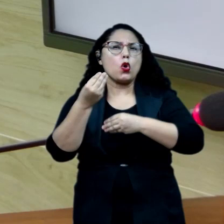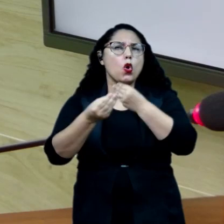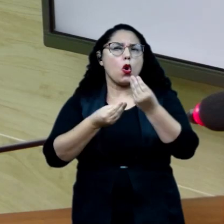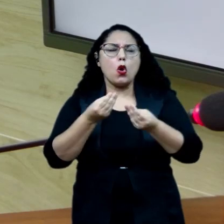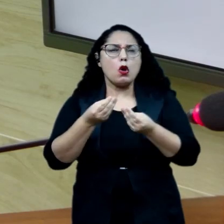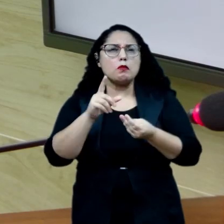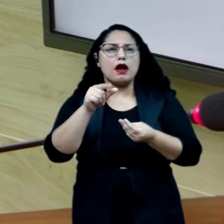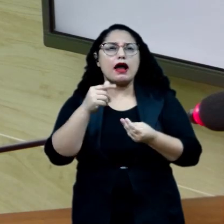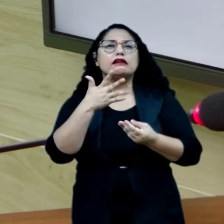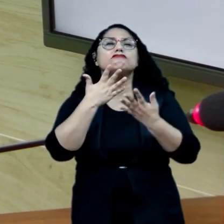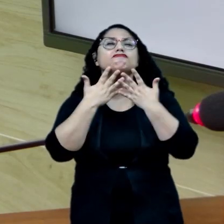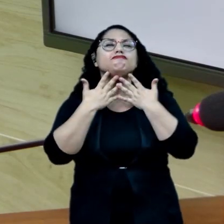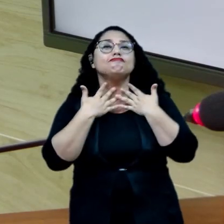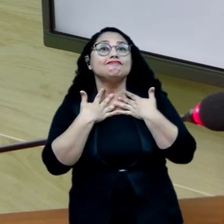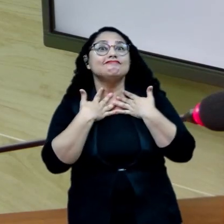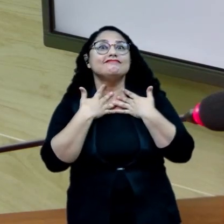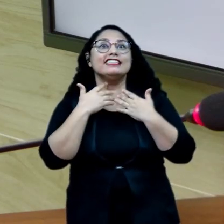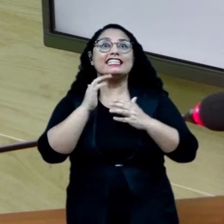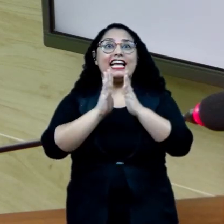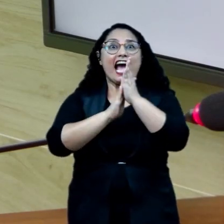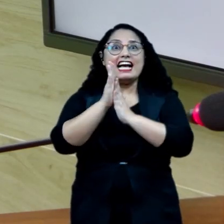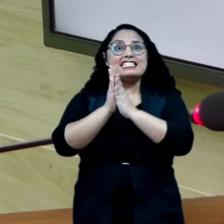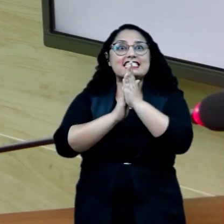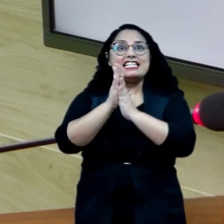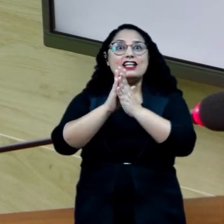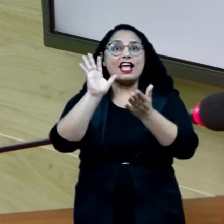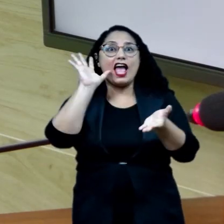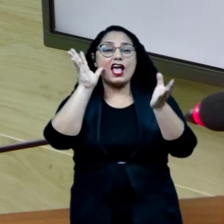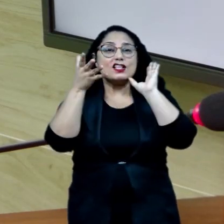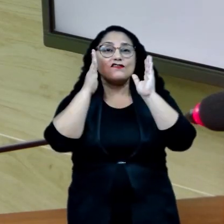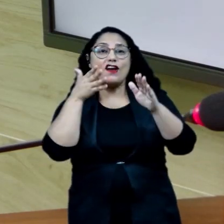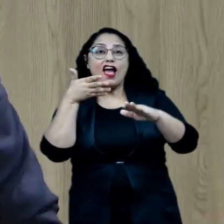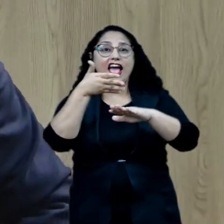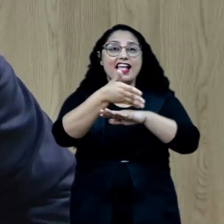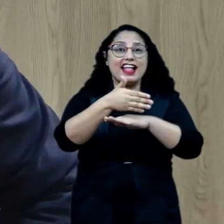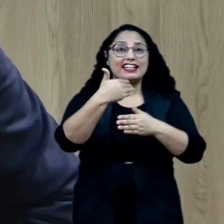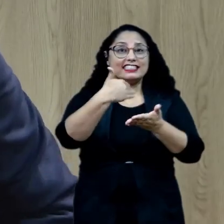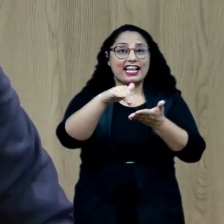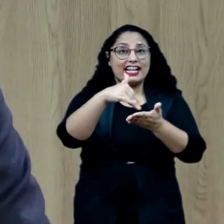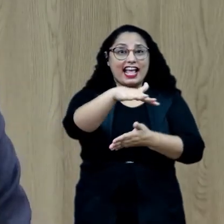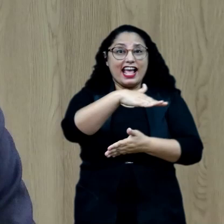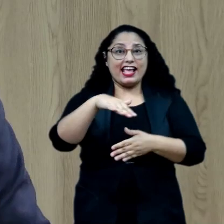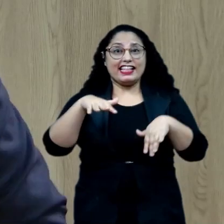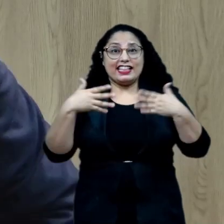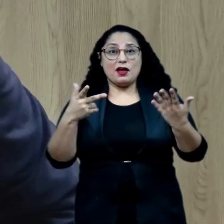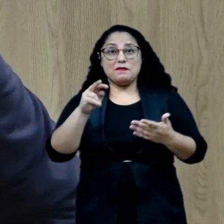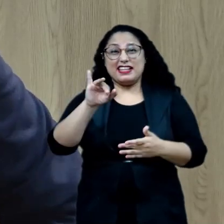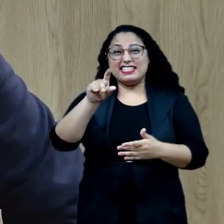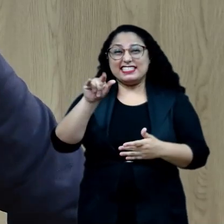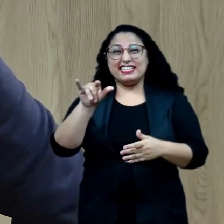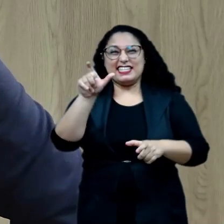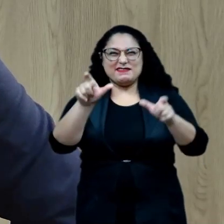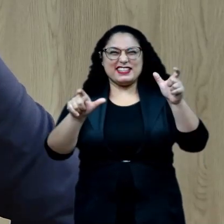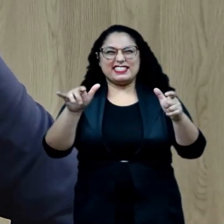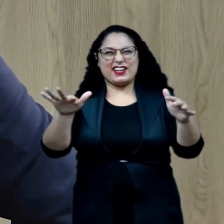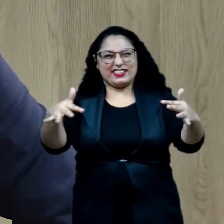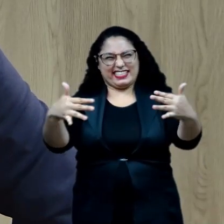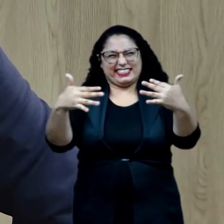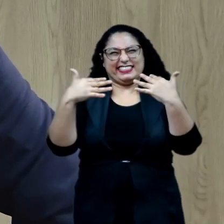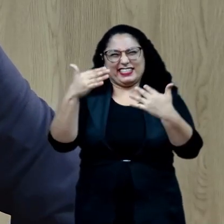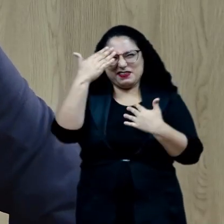as suas vontades, os seus anseios quando resolveu ir para essa área? Então, Priscila e pessoal que está nos